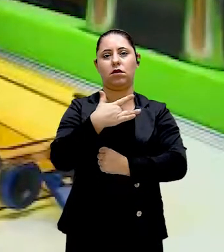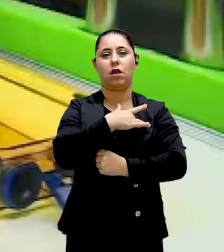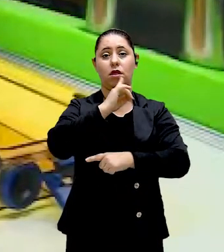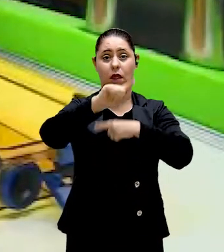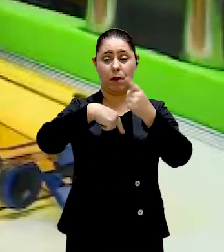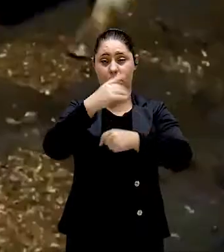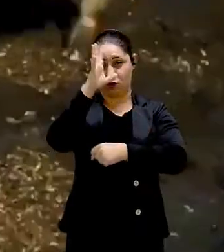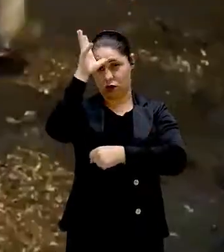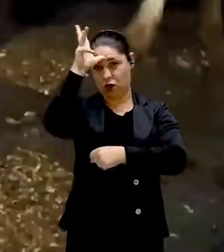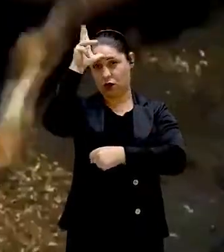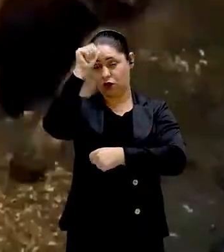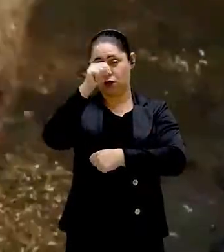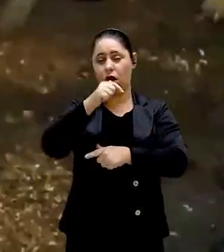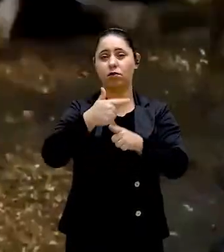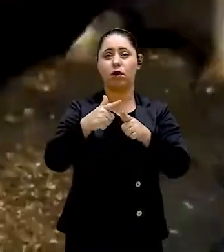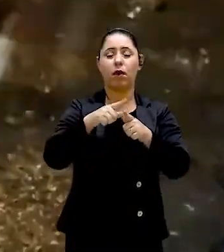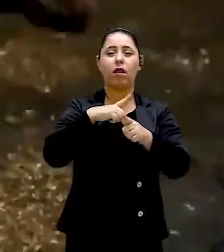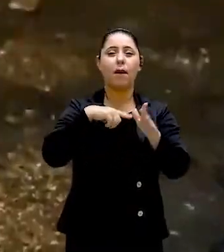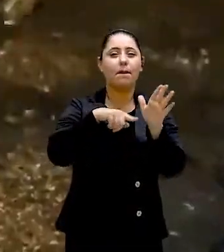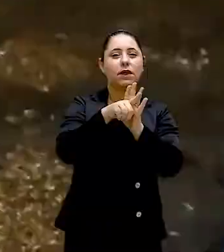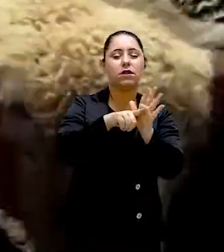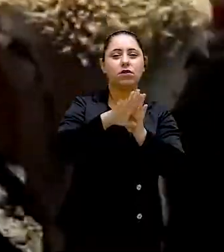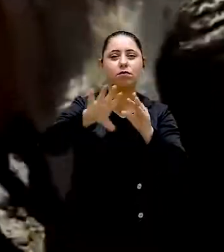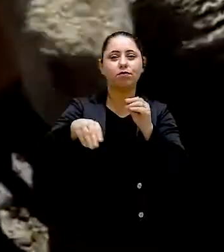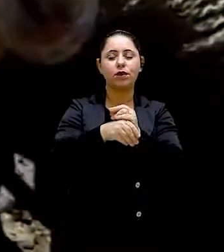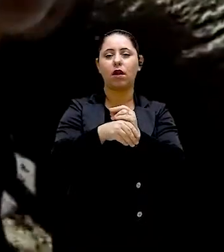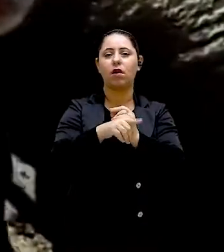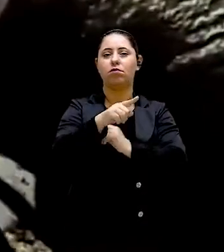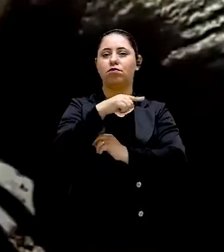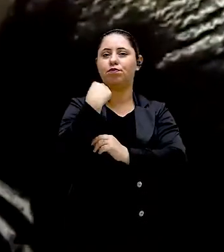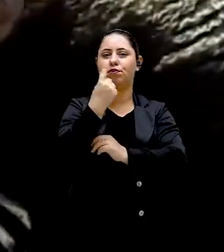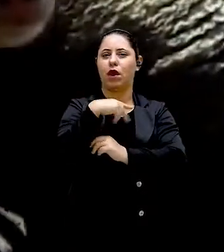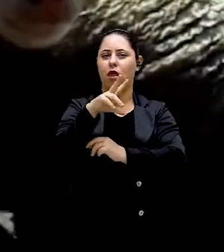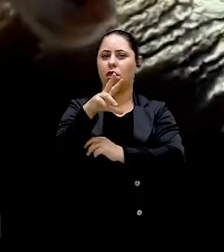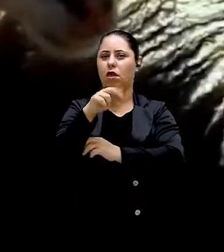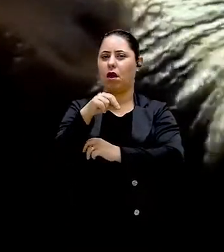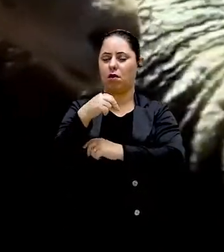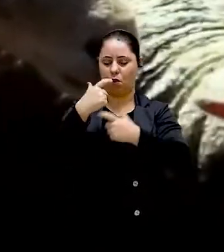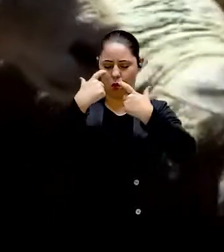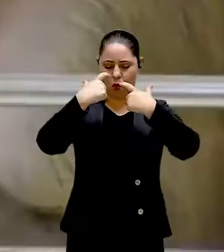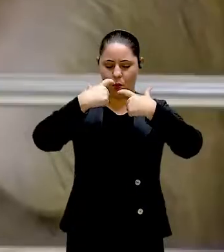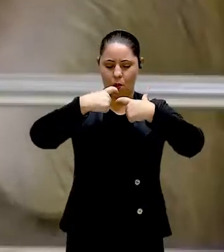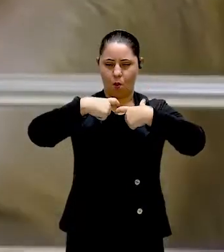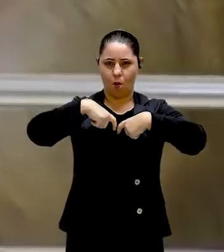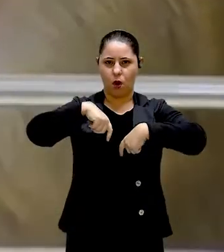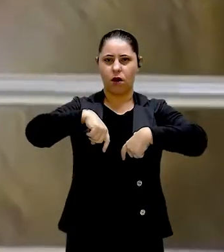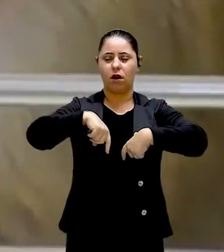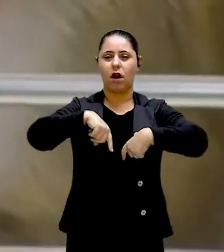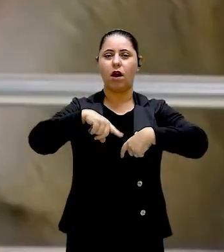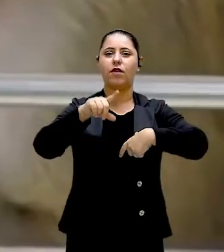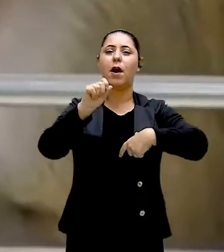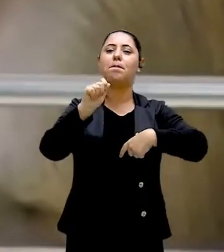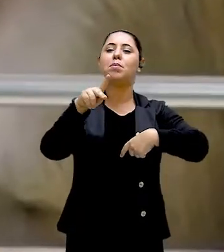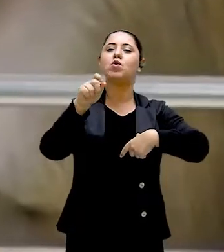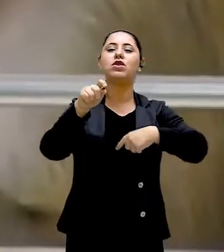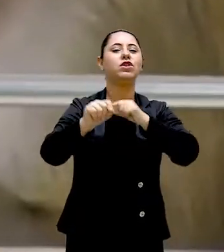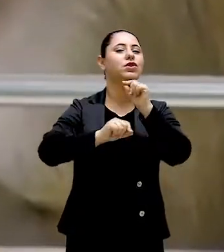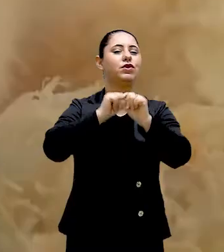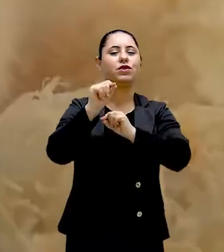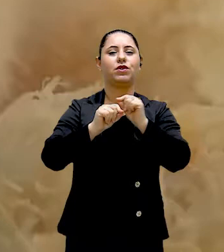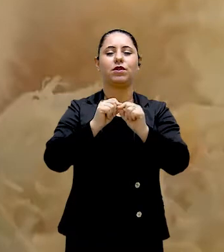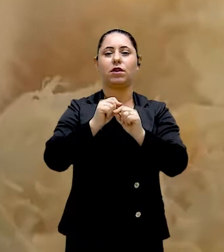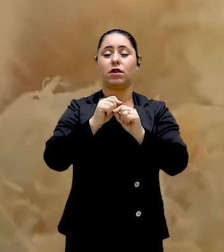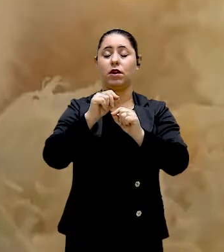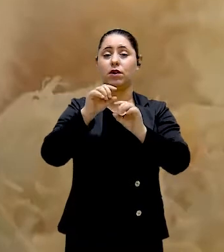obtidos, quando a pesquisa não inclui a eutanásia para avaliação dos órgãos, eles são aposentados. O especialista em direito